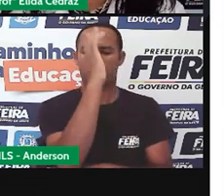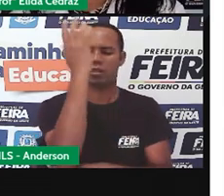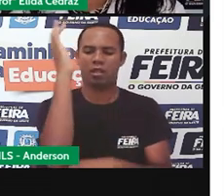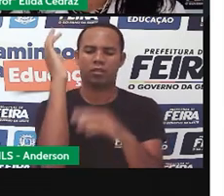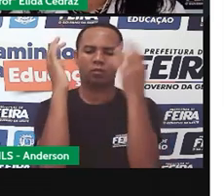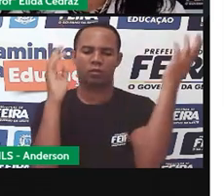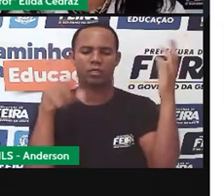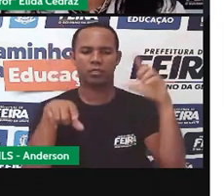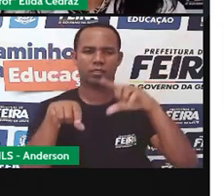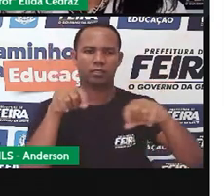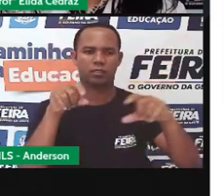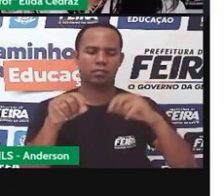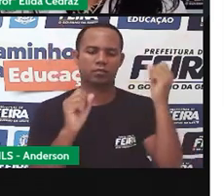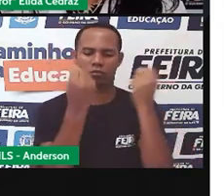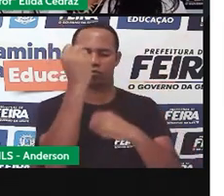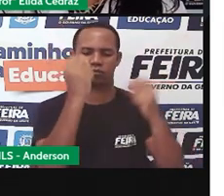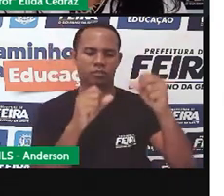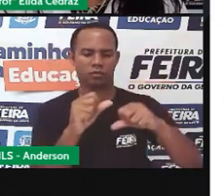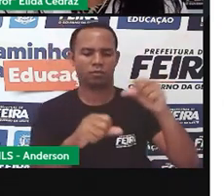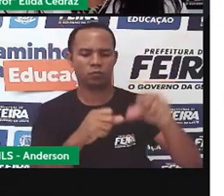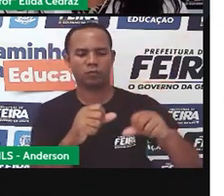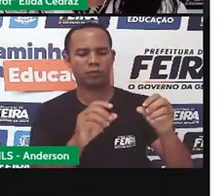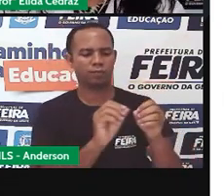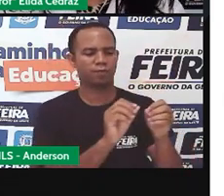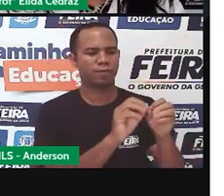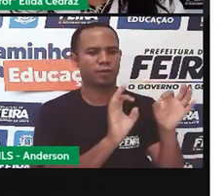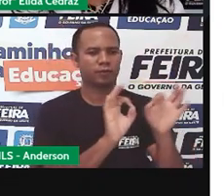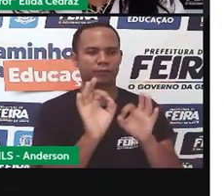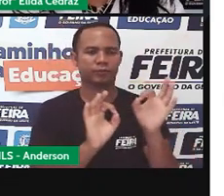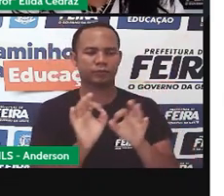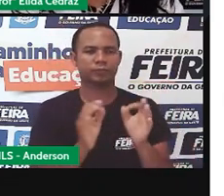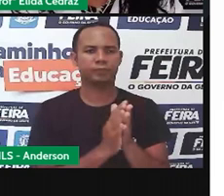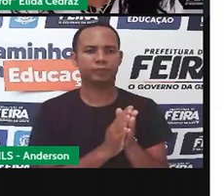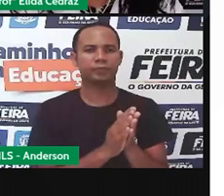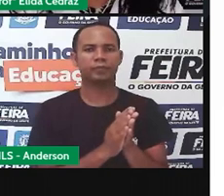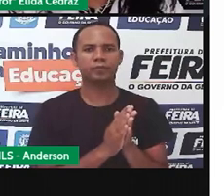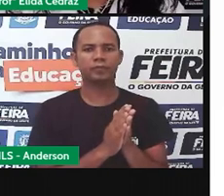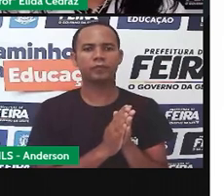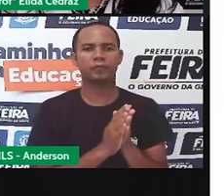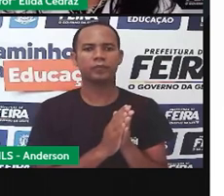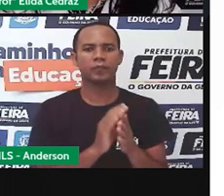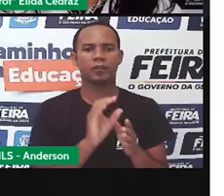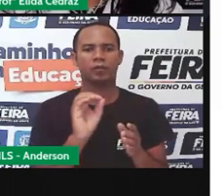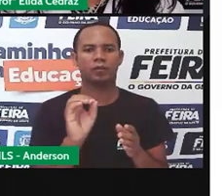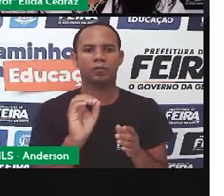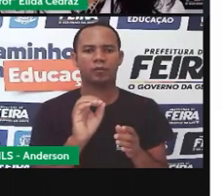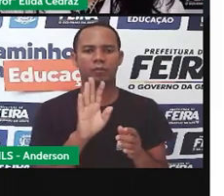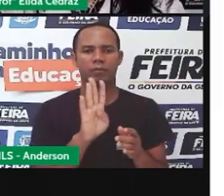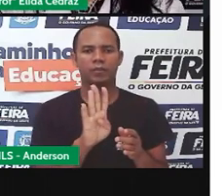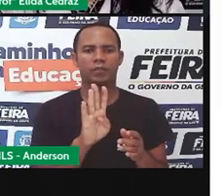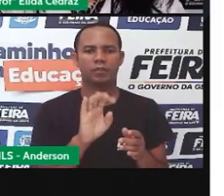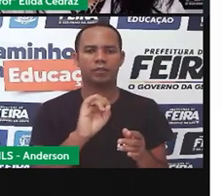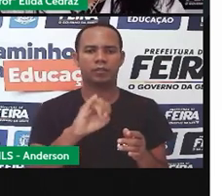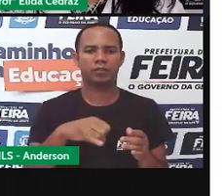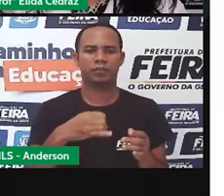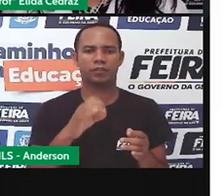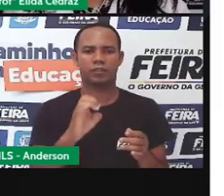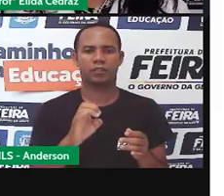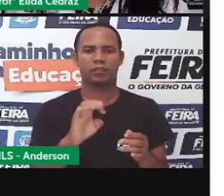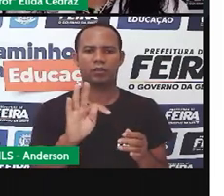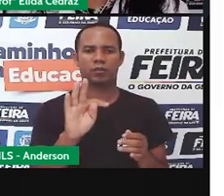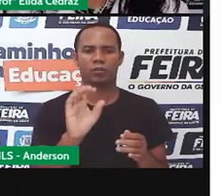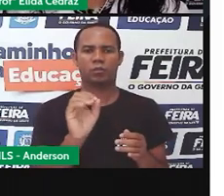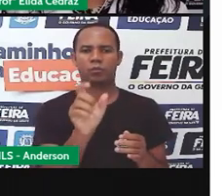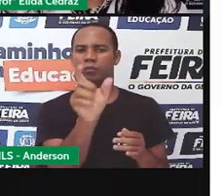modificado nas indústrias. O objeto, como a Pro acabou de mostrar, ele possui uma função.